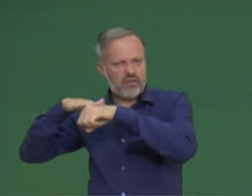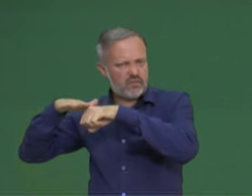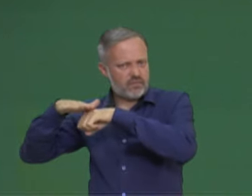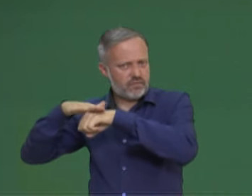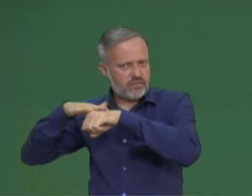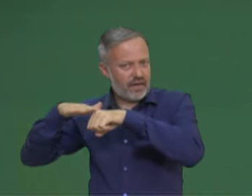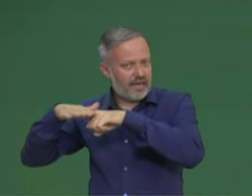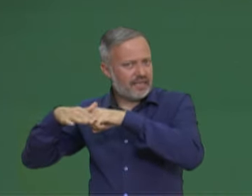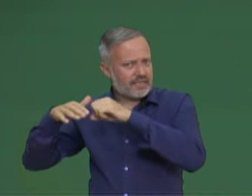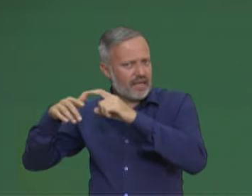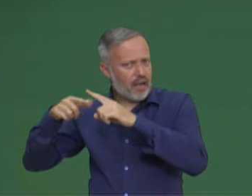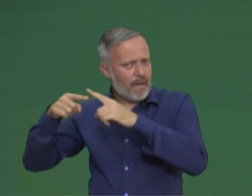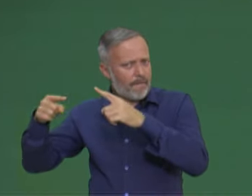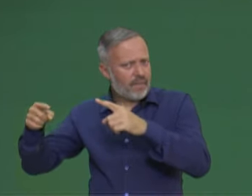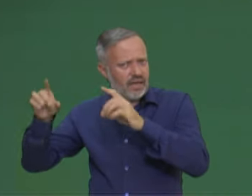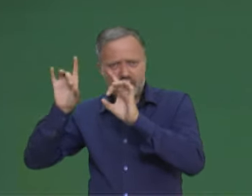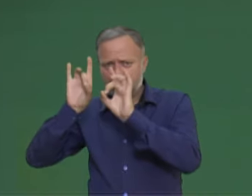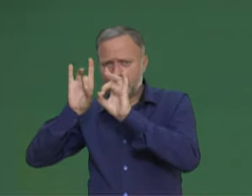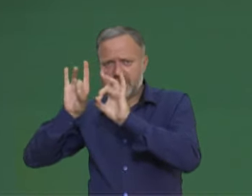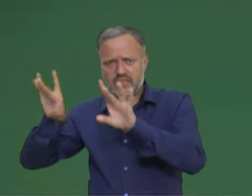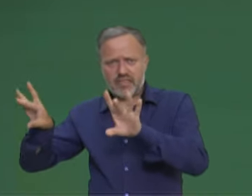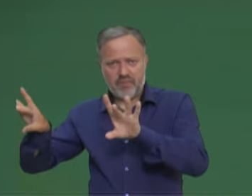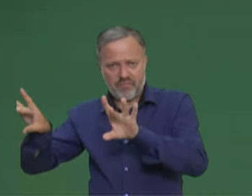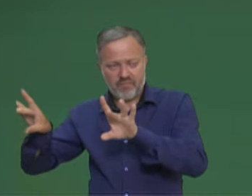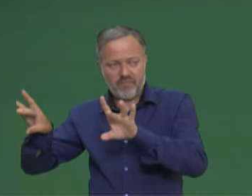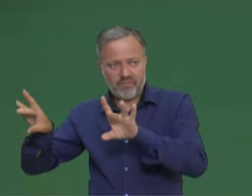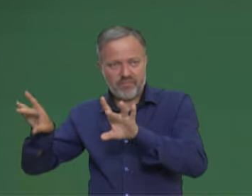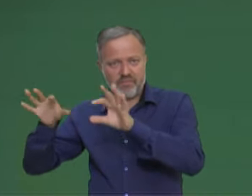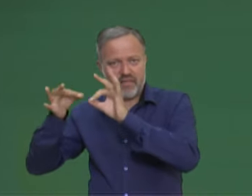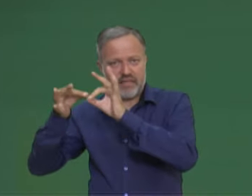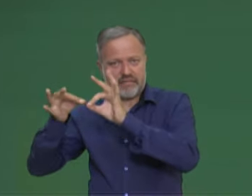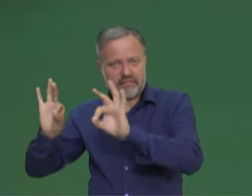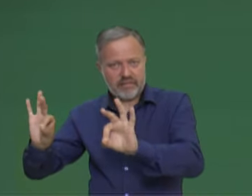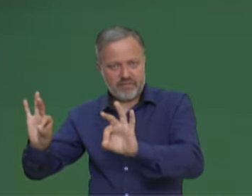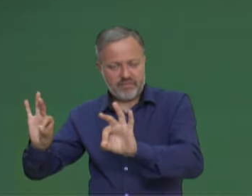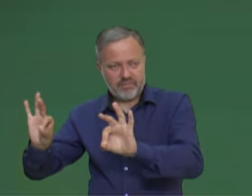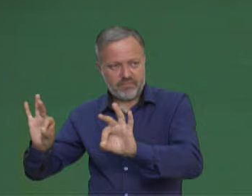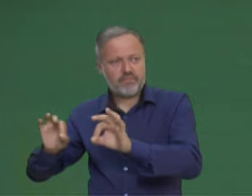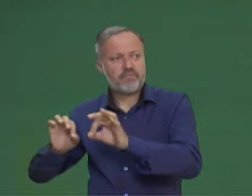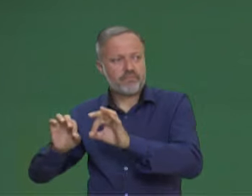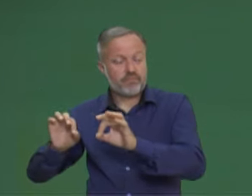a minha adequação do discurso, da linguagem, vai depender